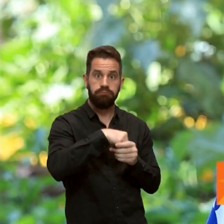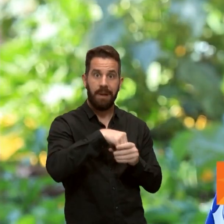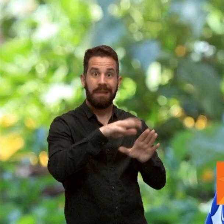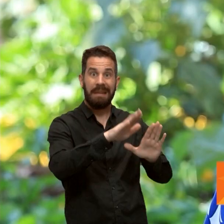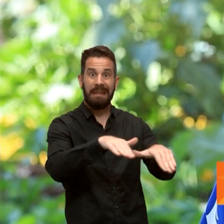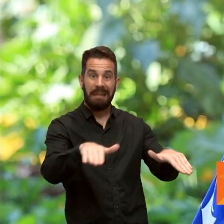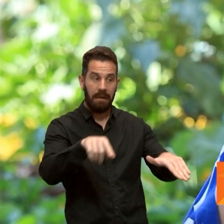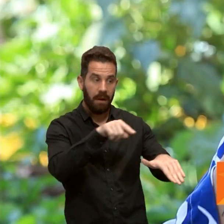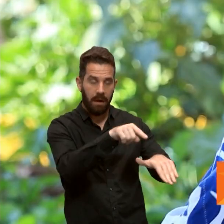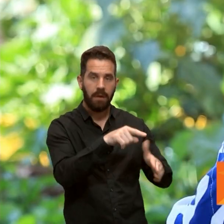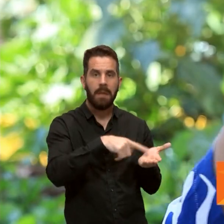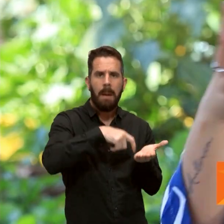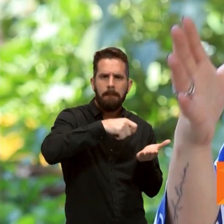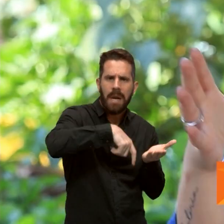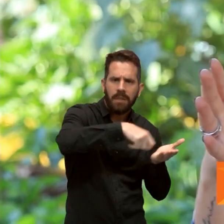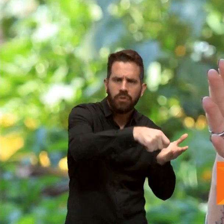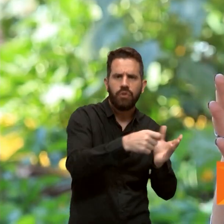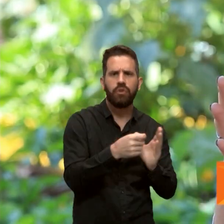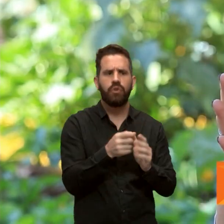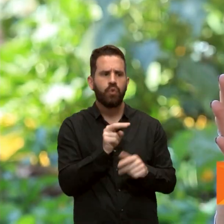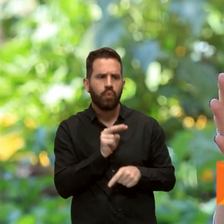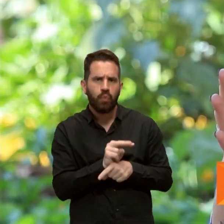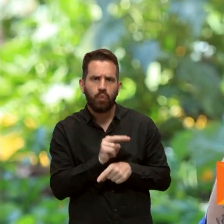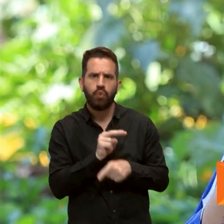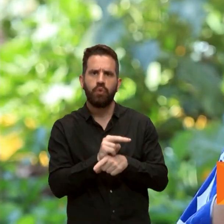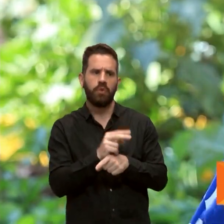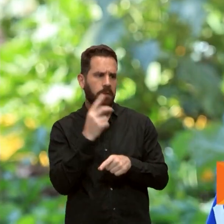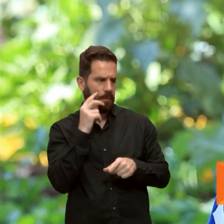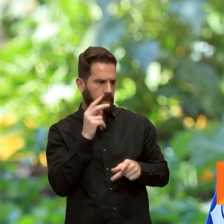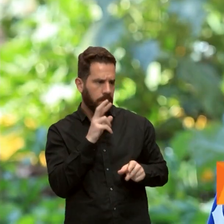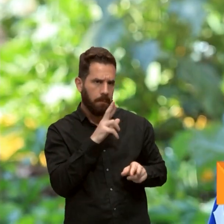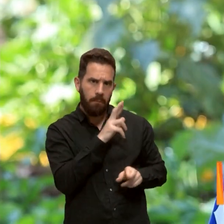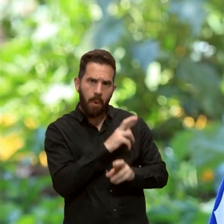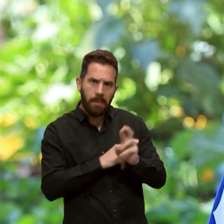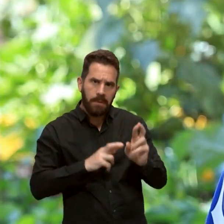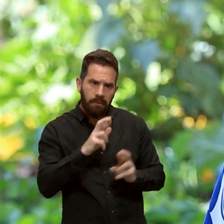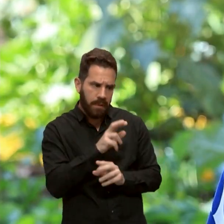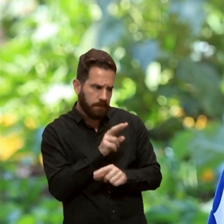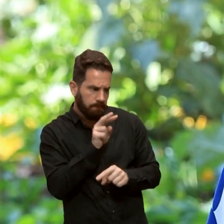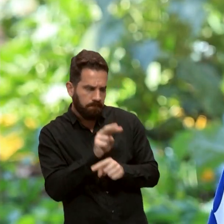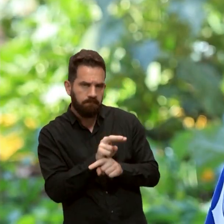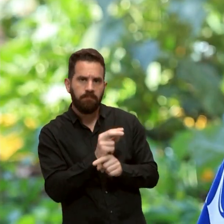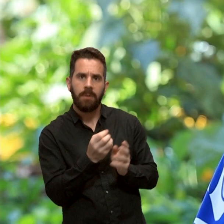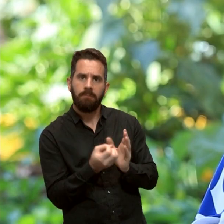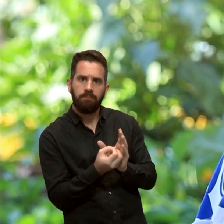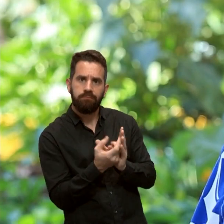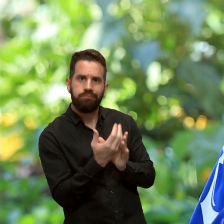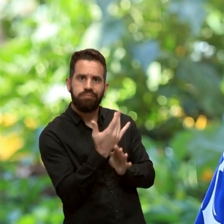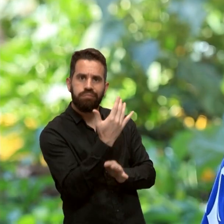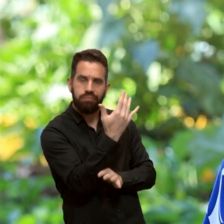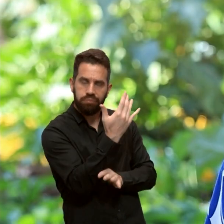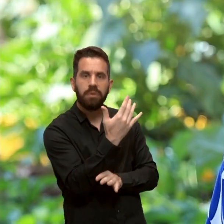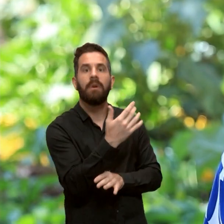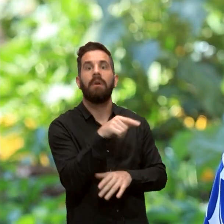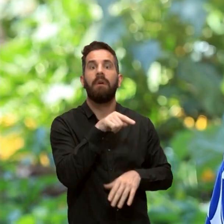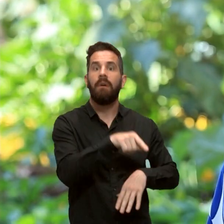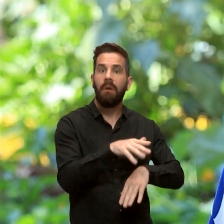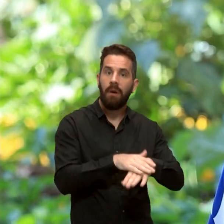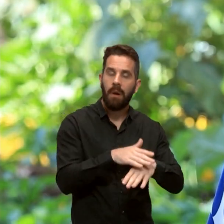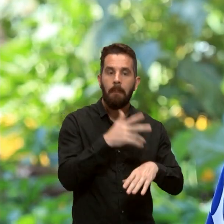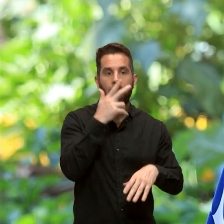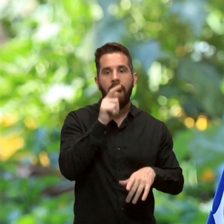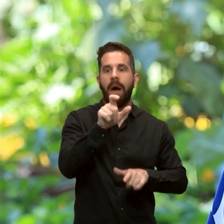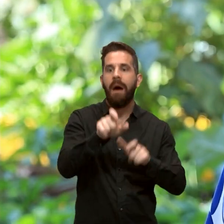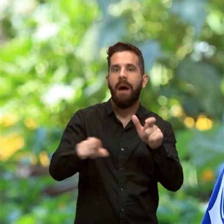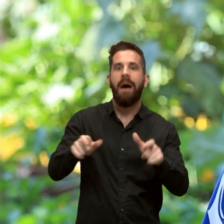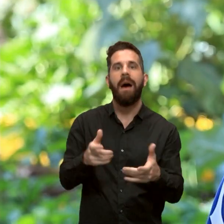plantio, de cultivo, de observação do desenvolvimento daquilo que foi plantado, há uma aceitação maior por